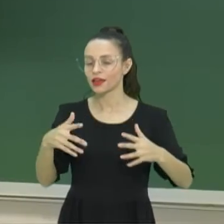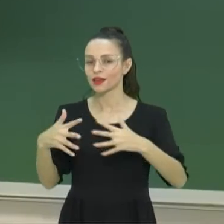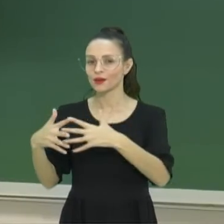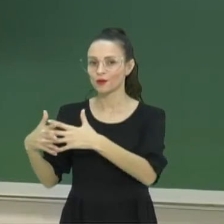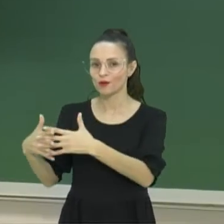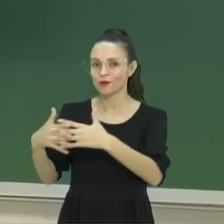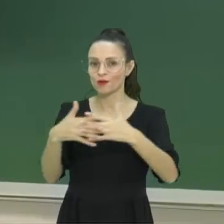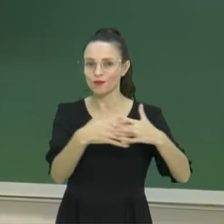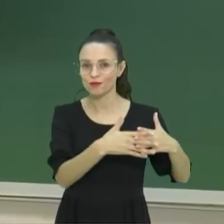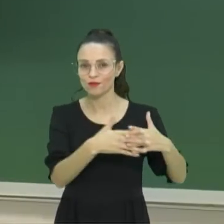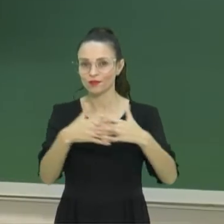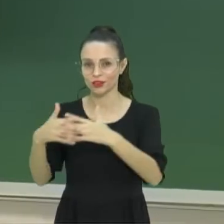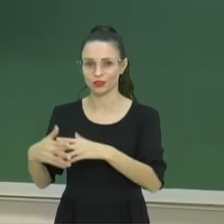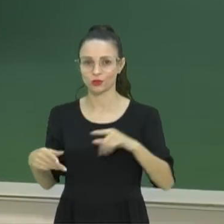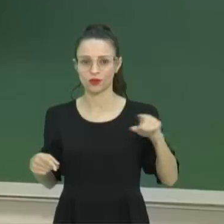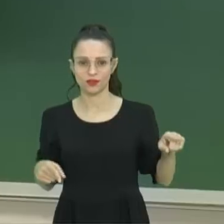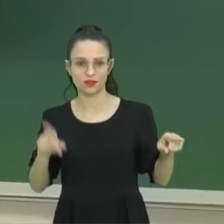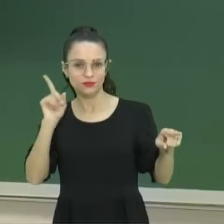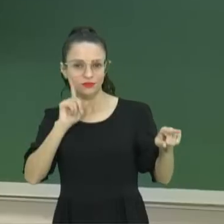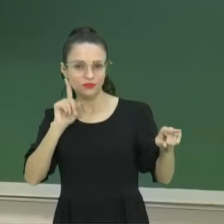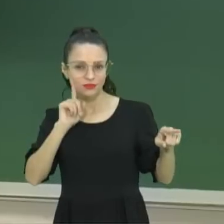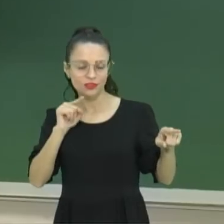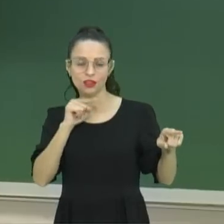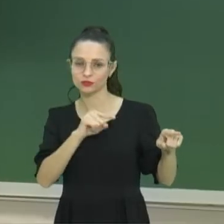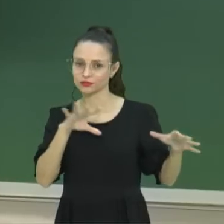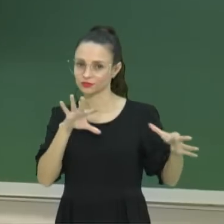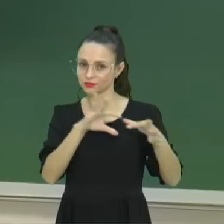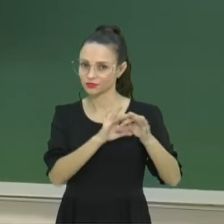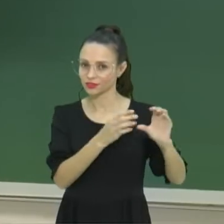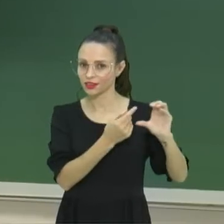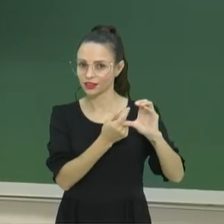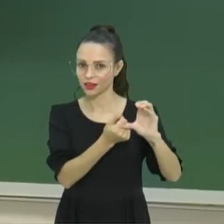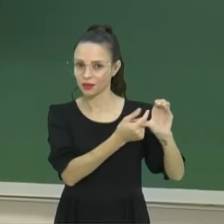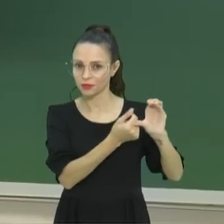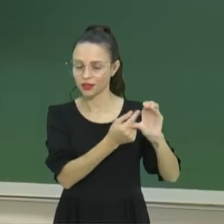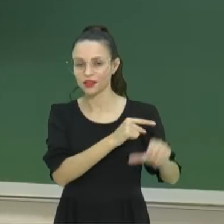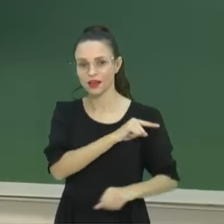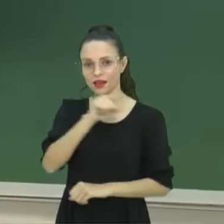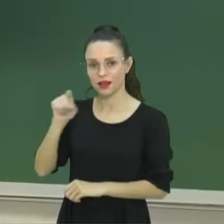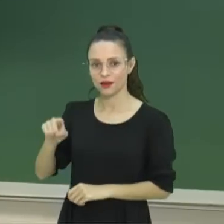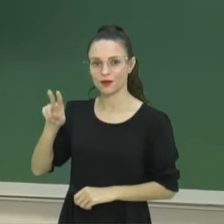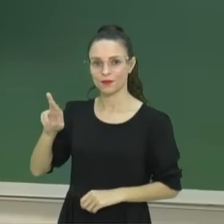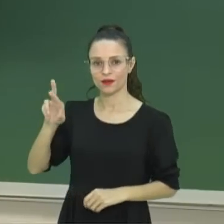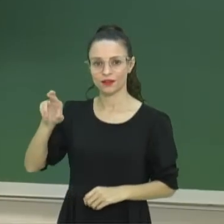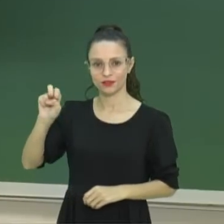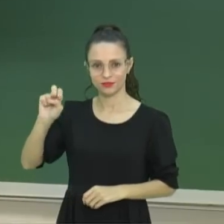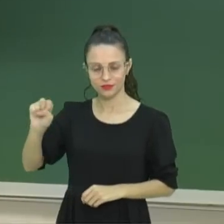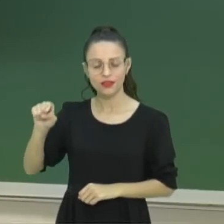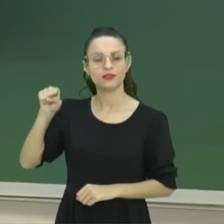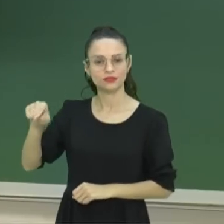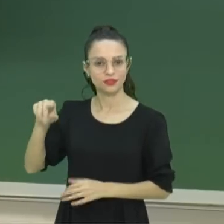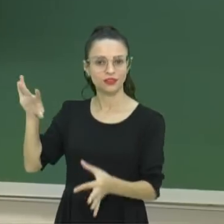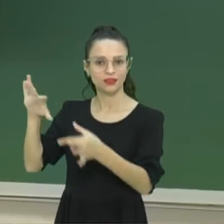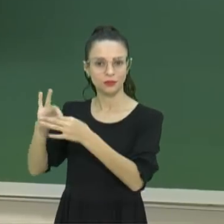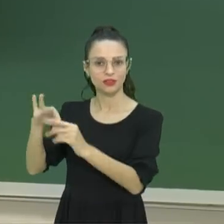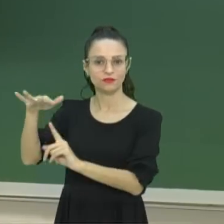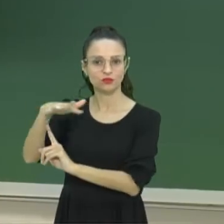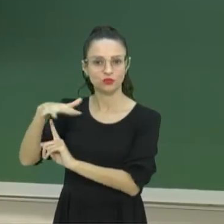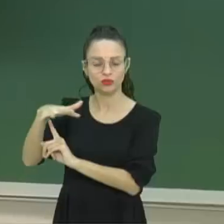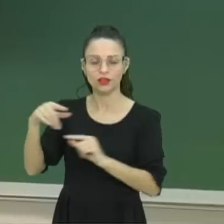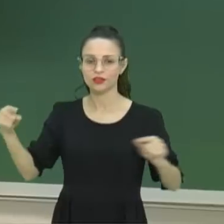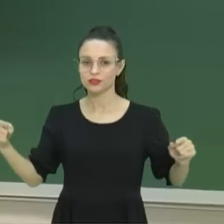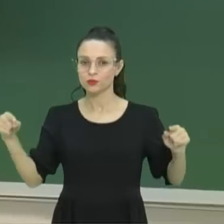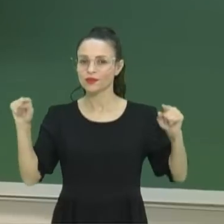conflito entre os Estados Unidos, que representava o capitalismo, e a União Soviética, que representava o socialismo.